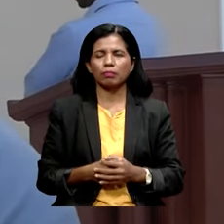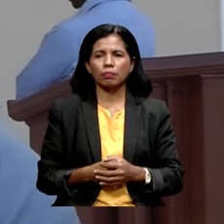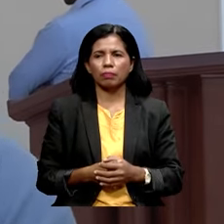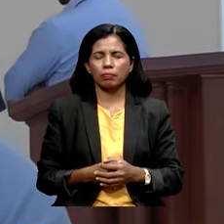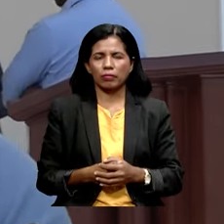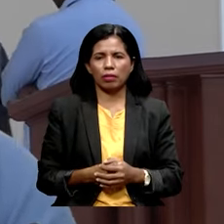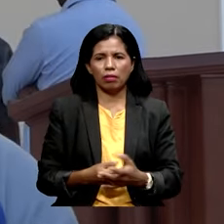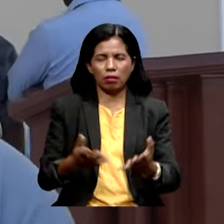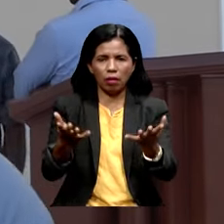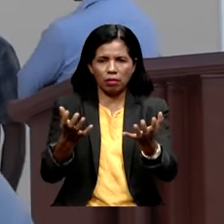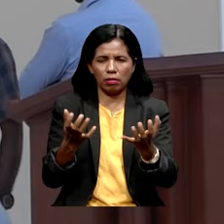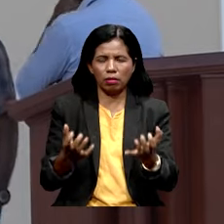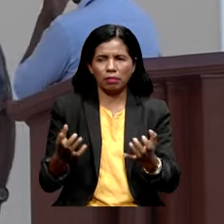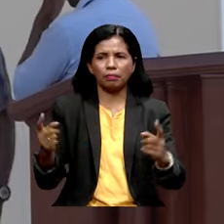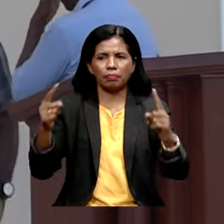akarak duni